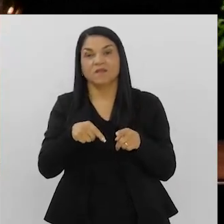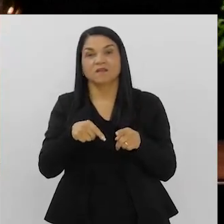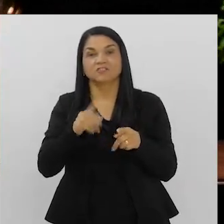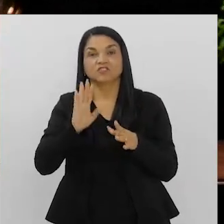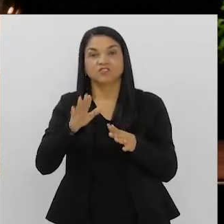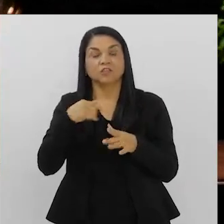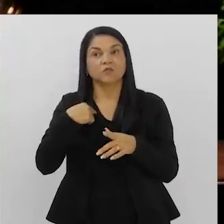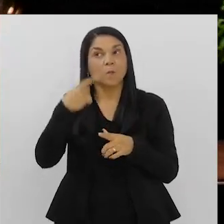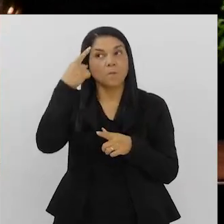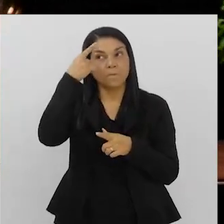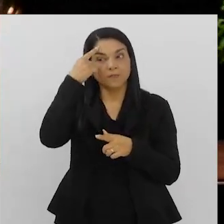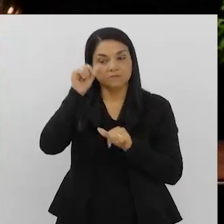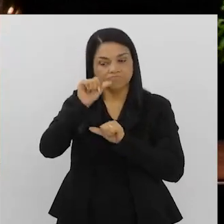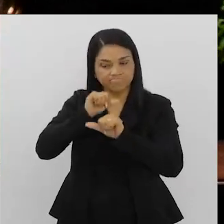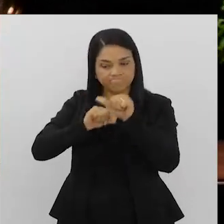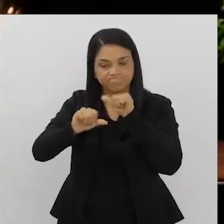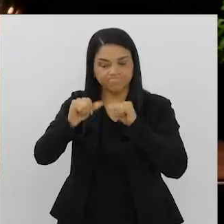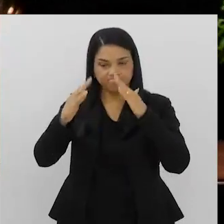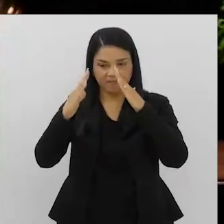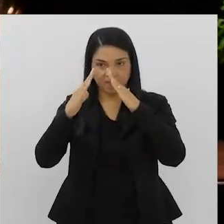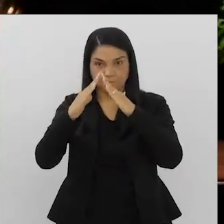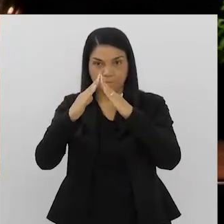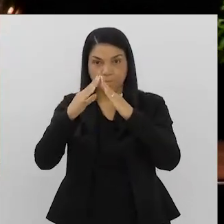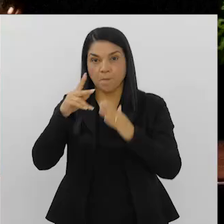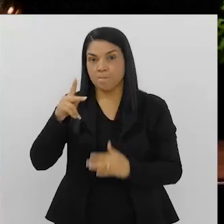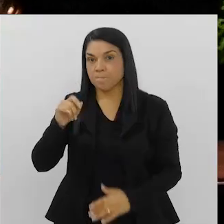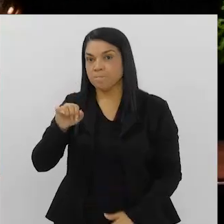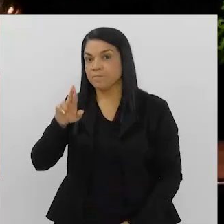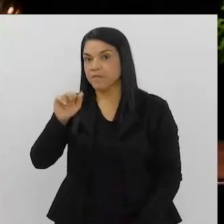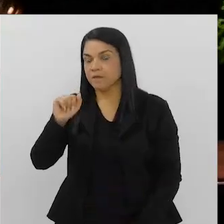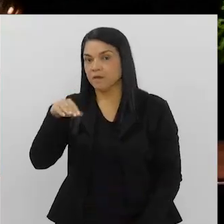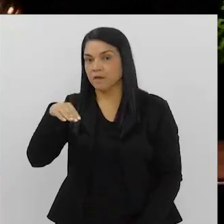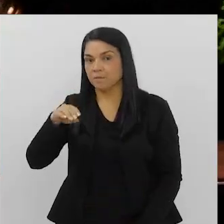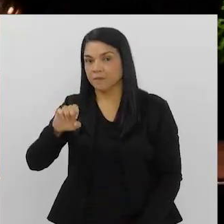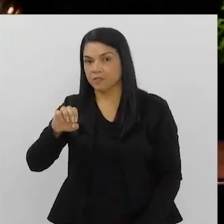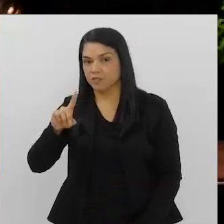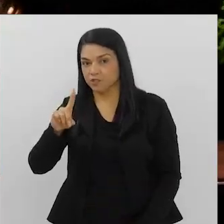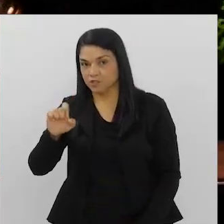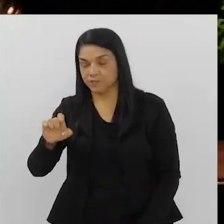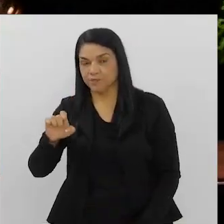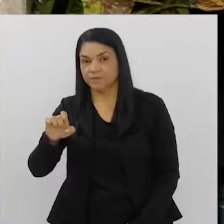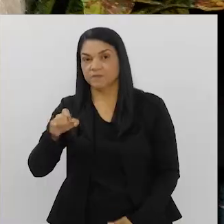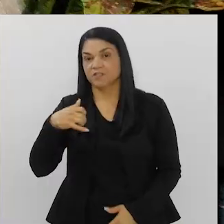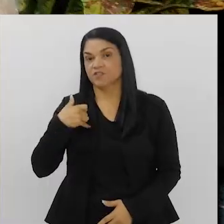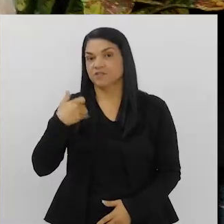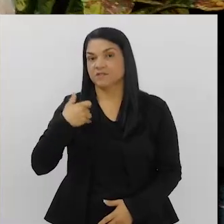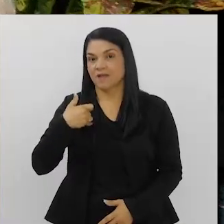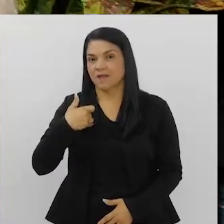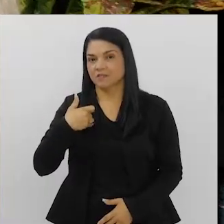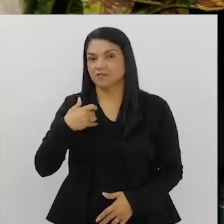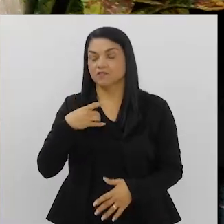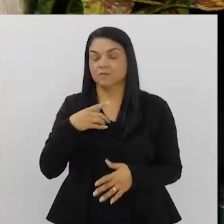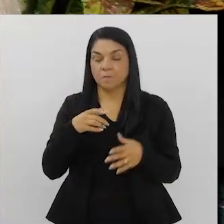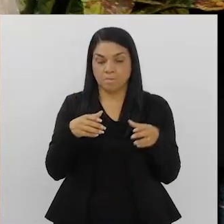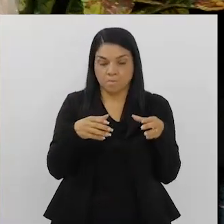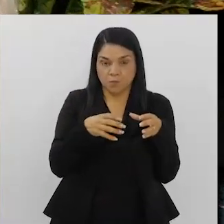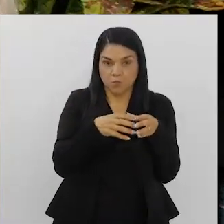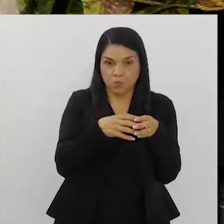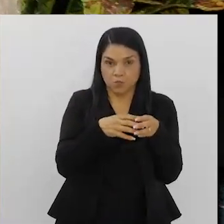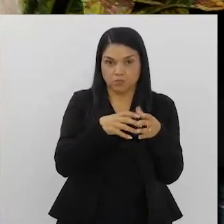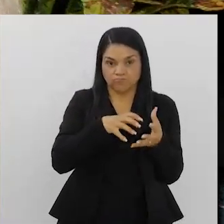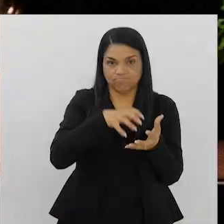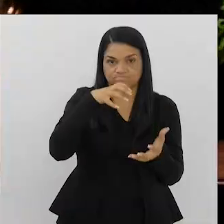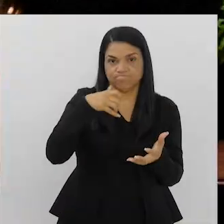está falando sobre a inversão da pirâmide etária, né? Onde a gente vai ter pessoas mais velhas,